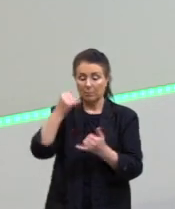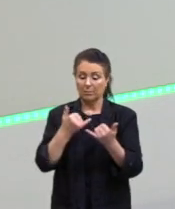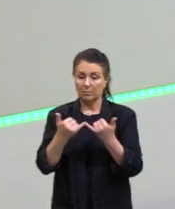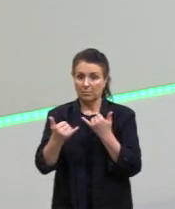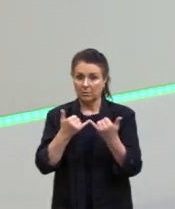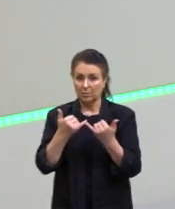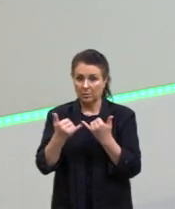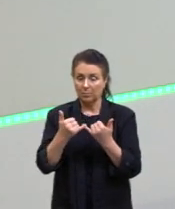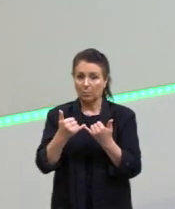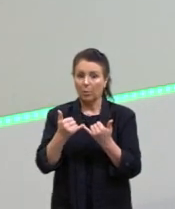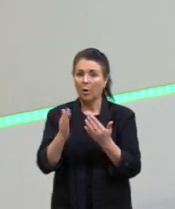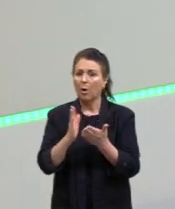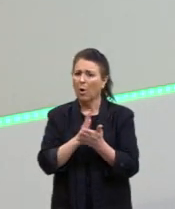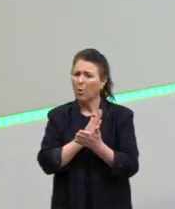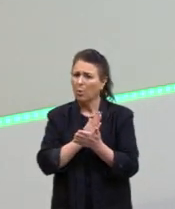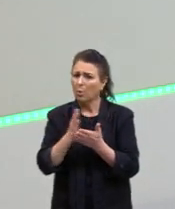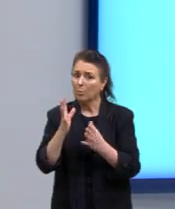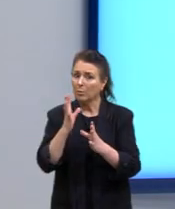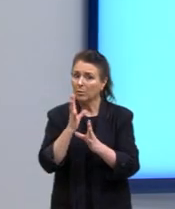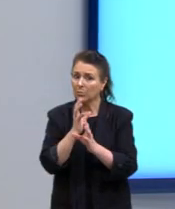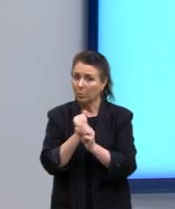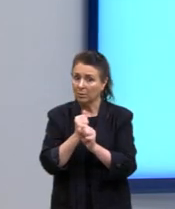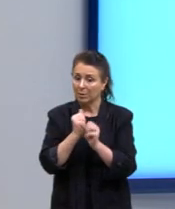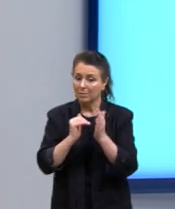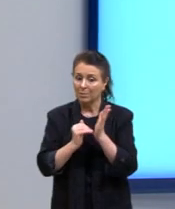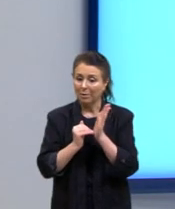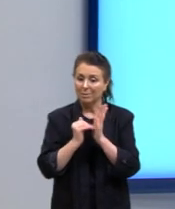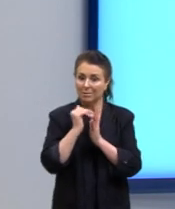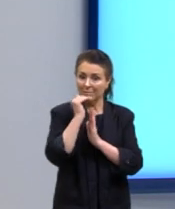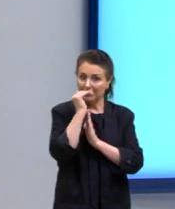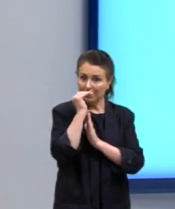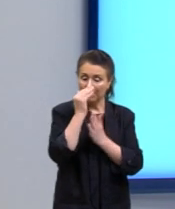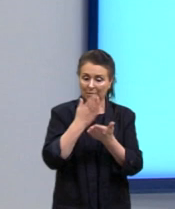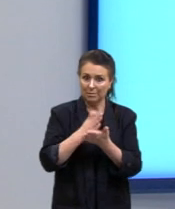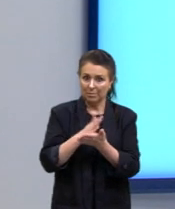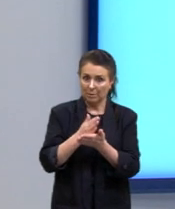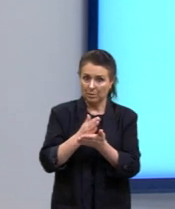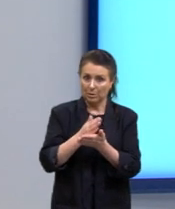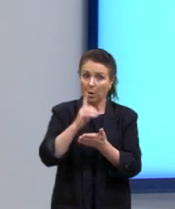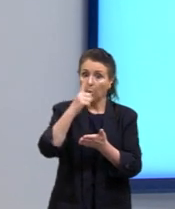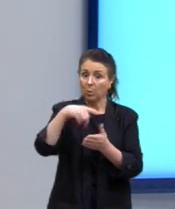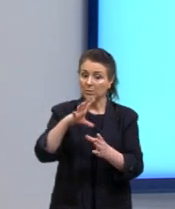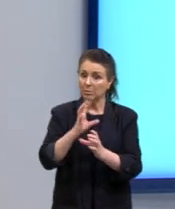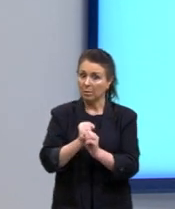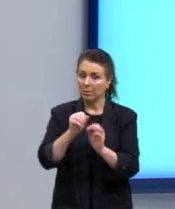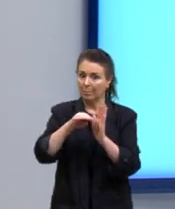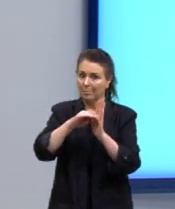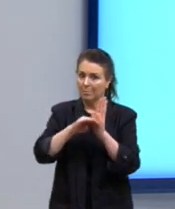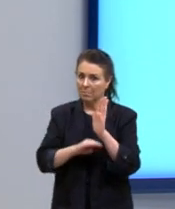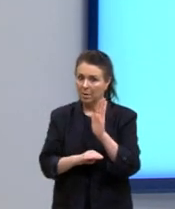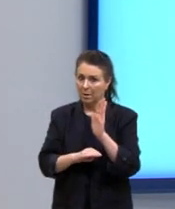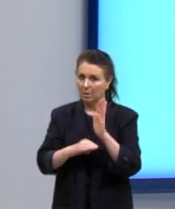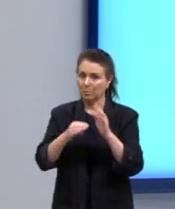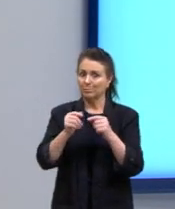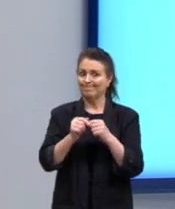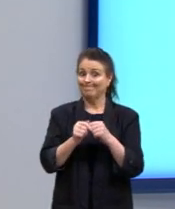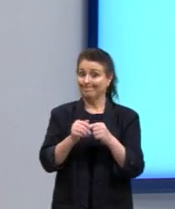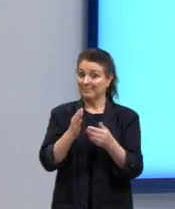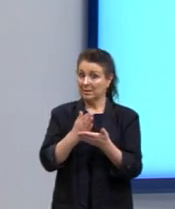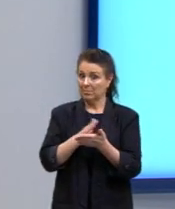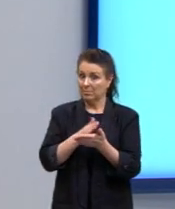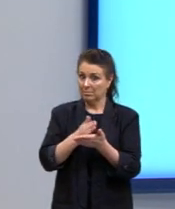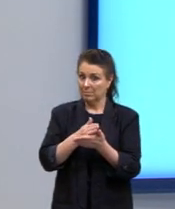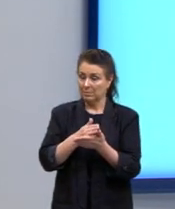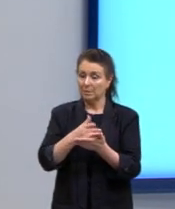algumas notas estão Acima da média e algumas notas estão abaixo da Média né E aí quando